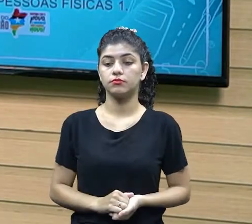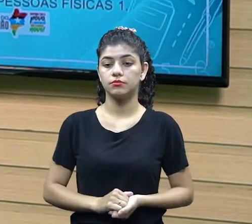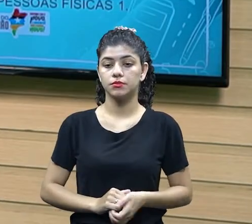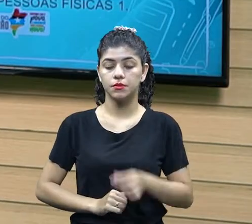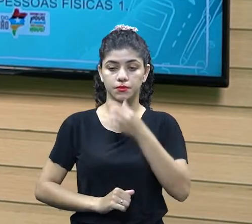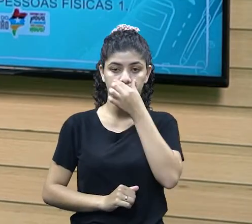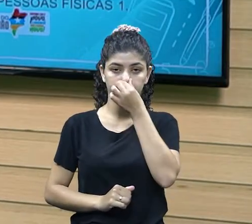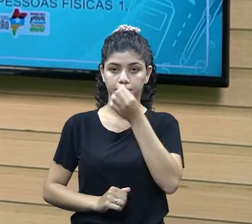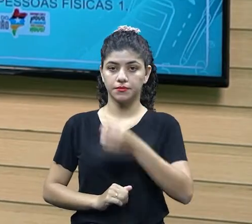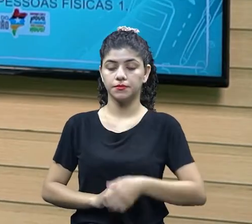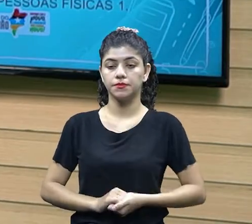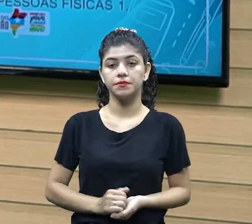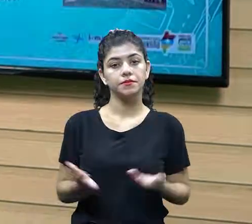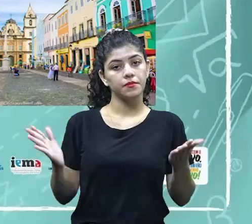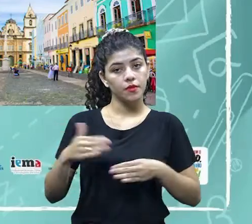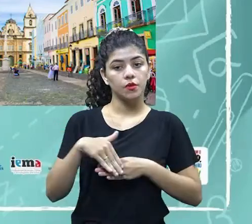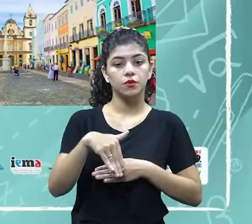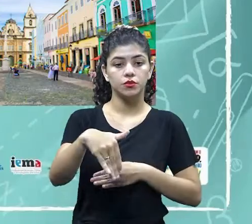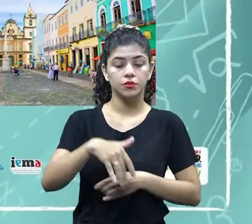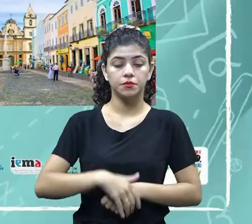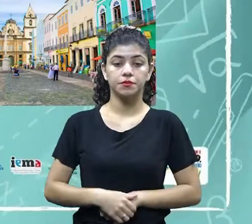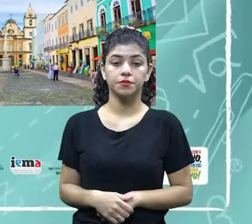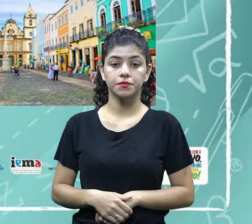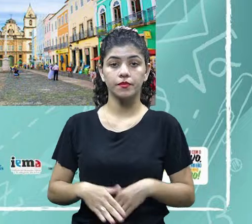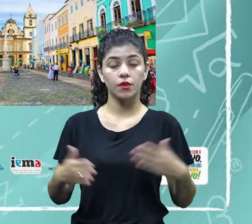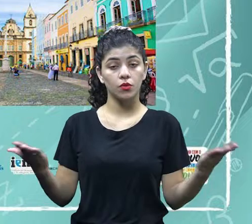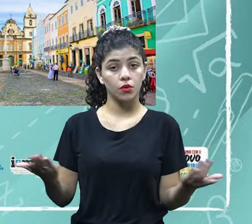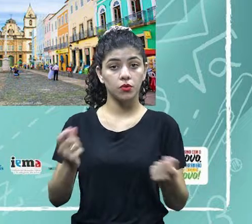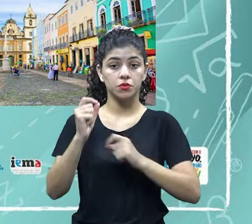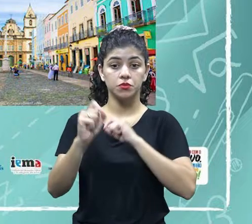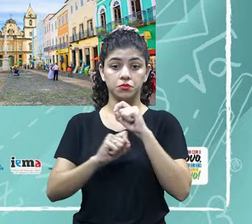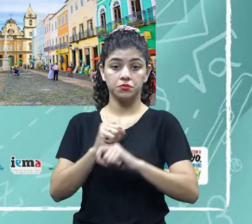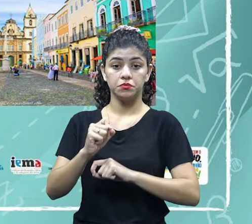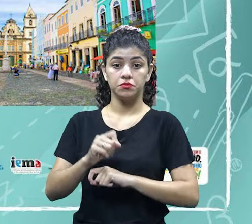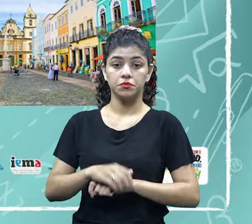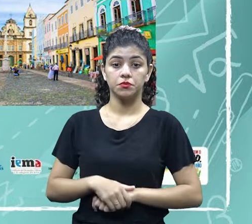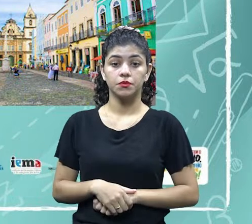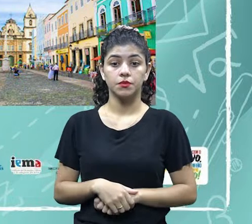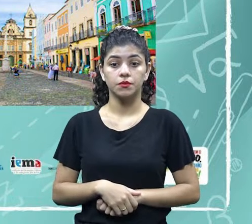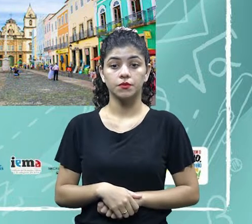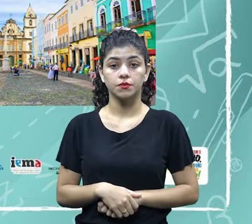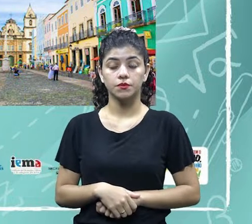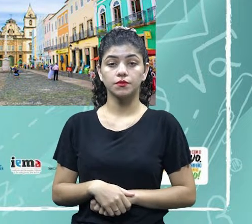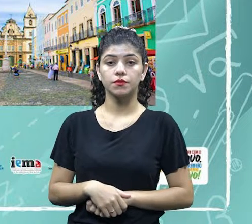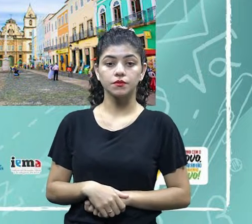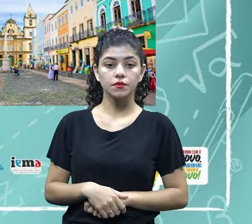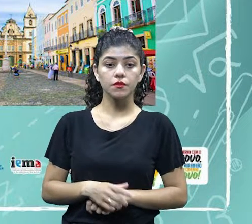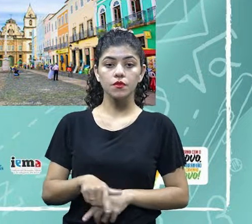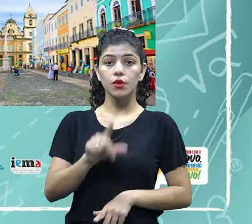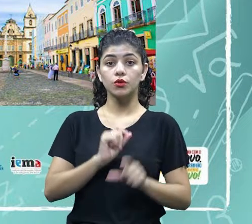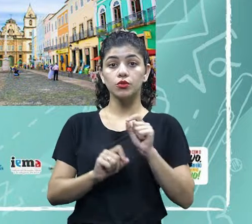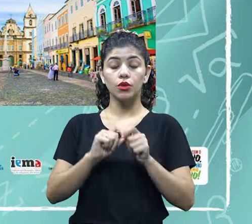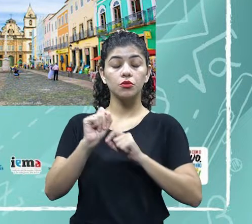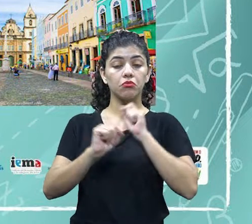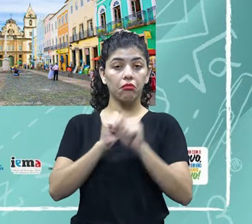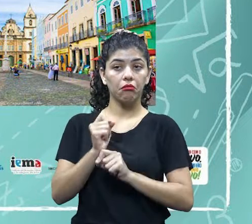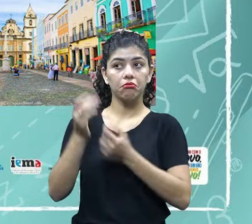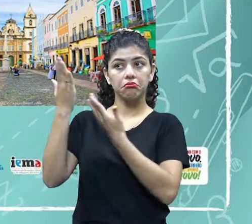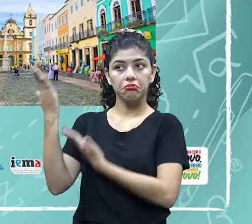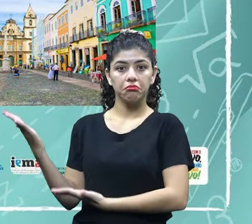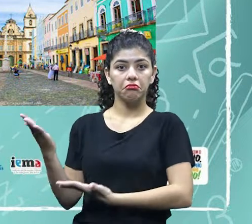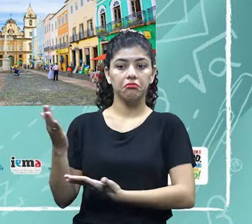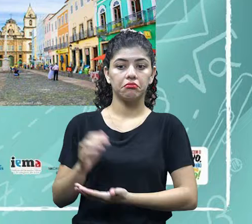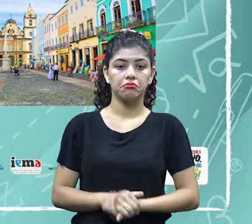Então, vamos dar continuidade. Para essa aula, eu escolhi fazer uma simulação, né,